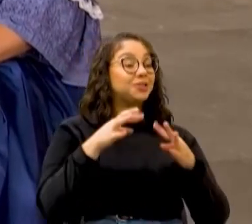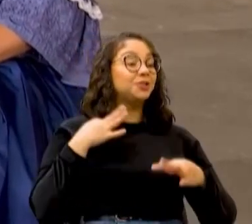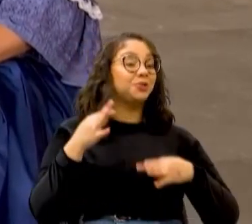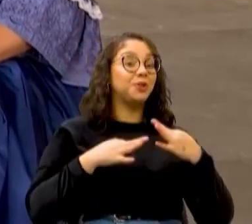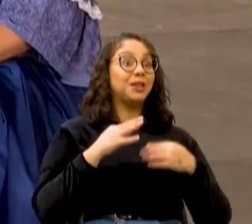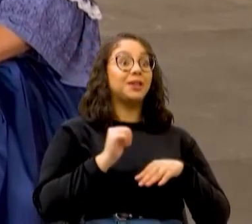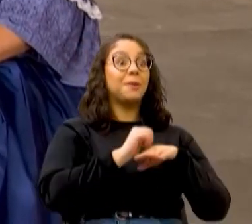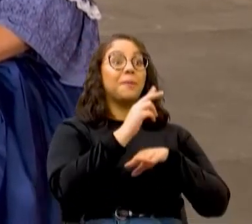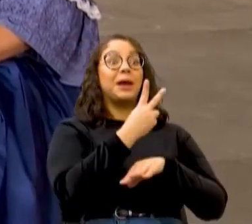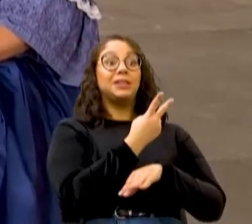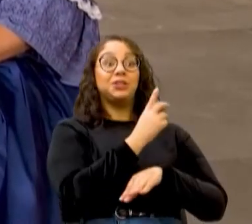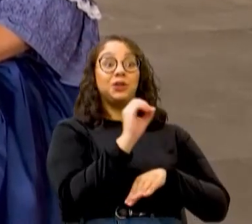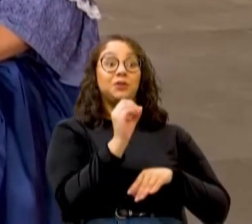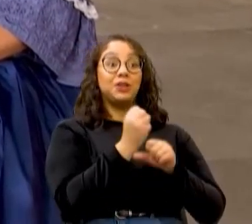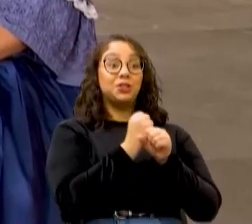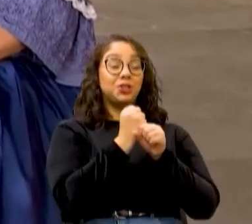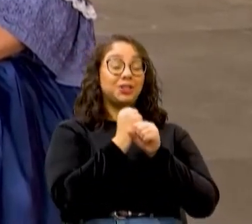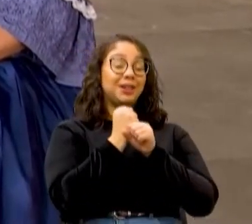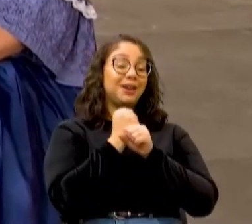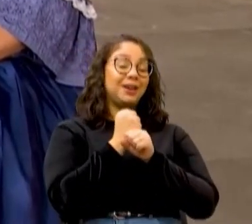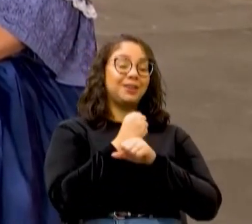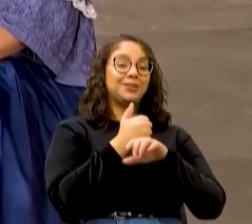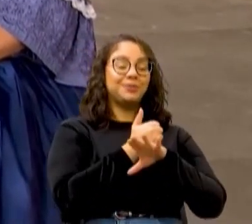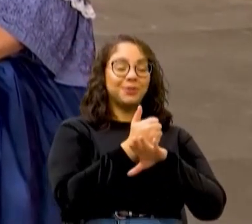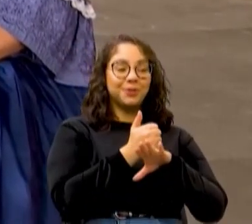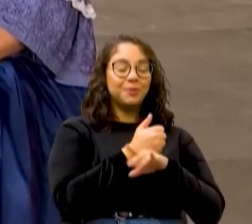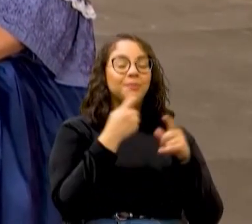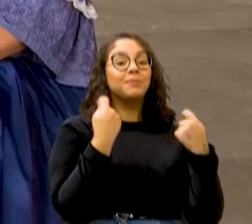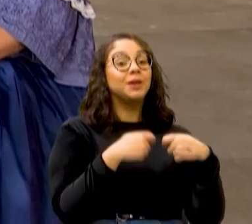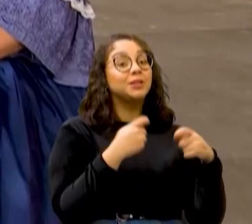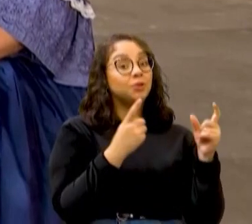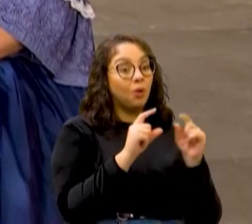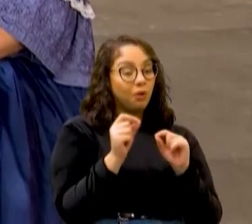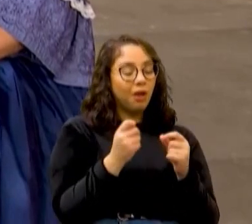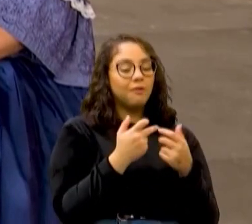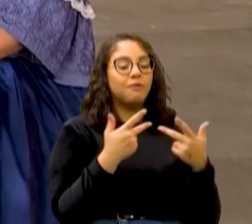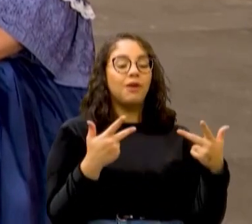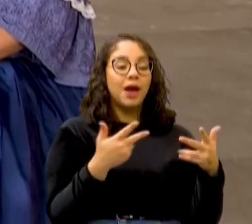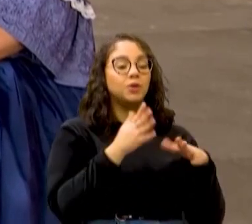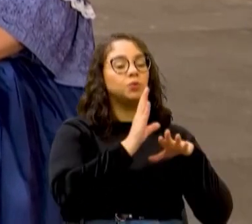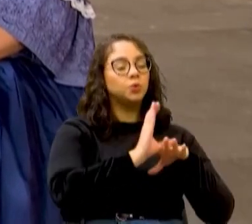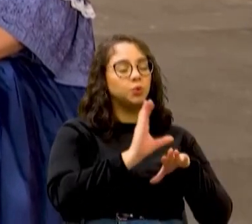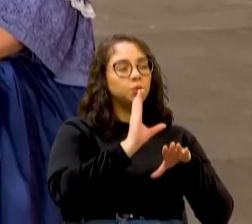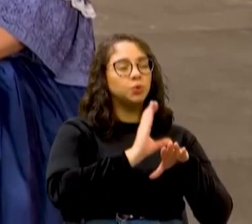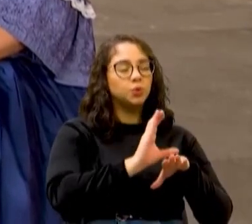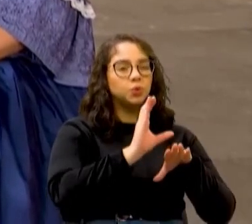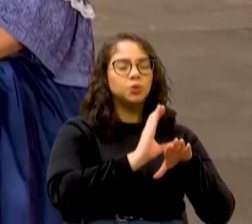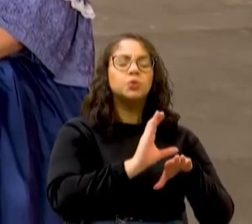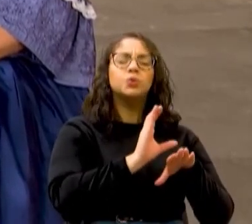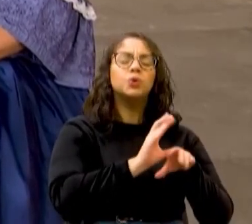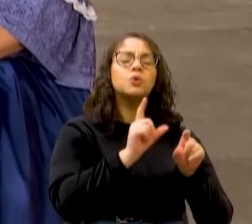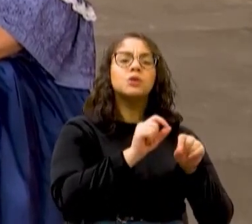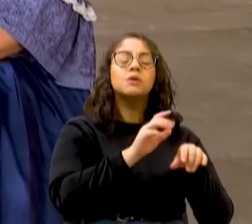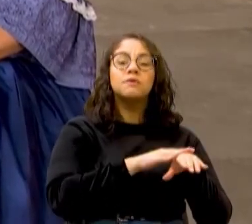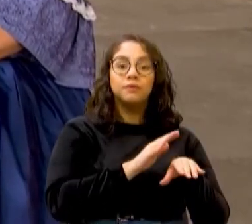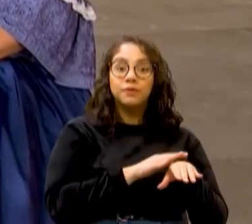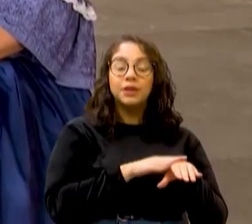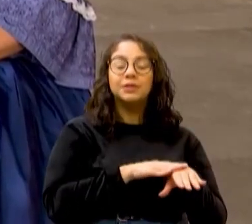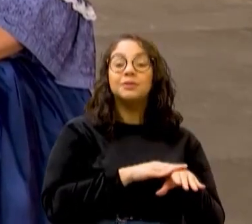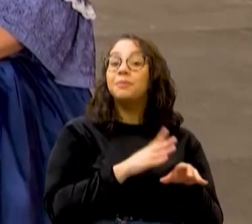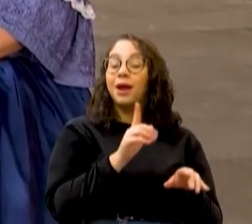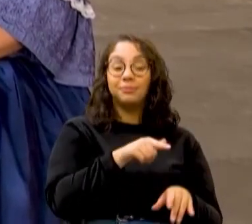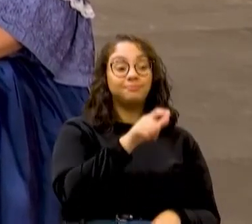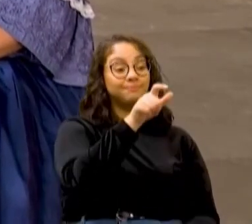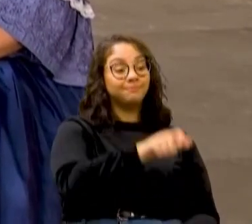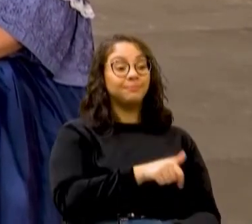com mais de 20 anos de profissão precisou passar por diversos cursos né O que que